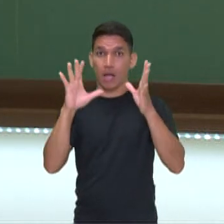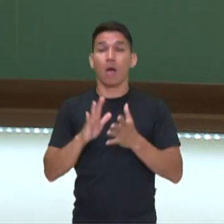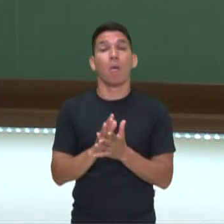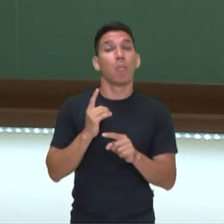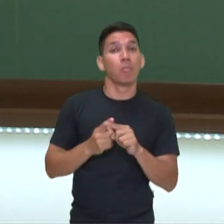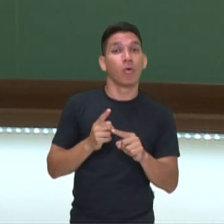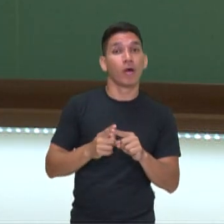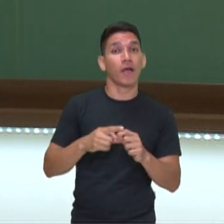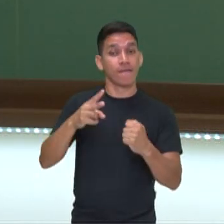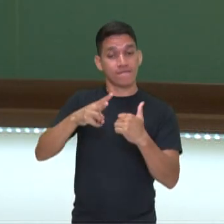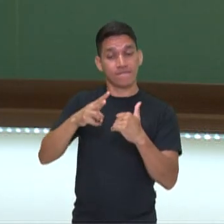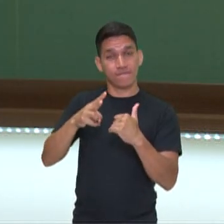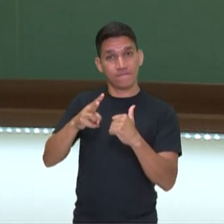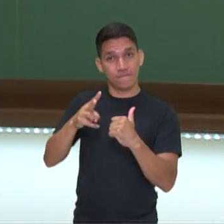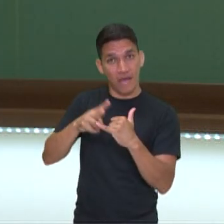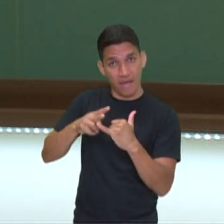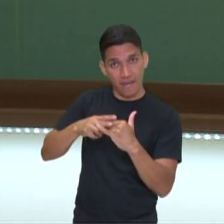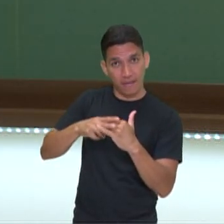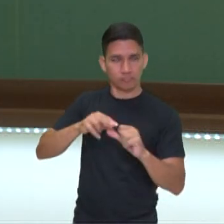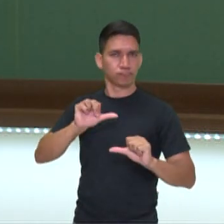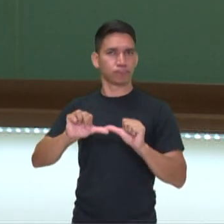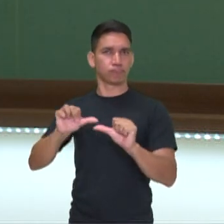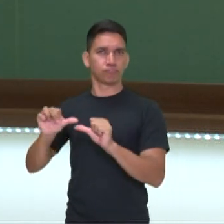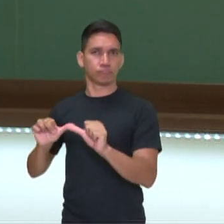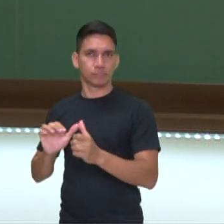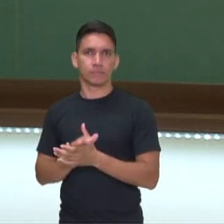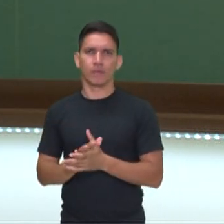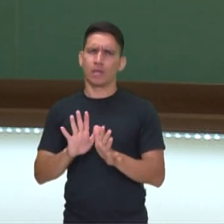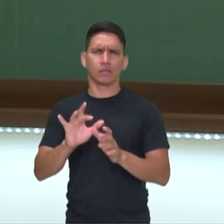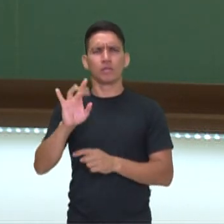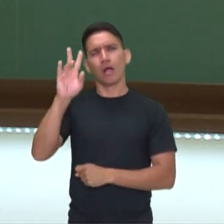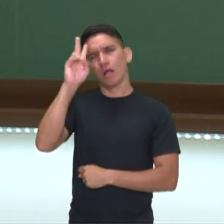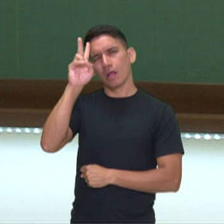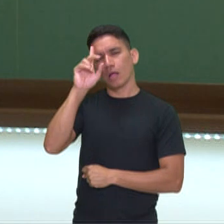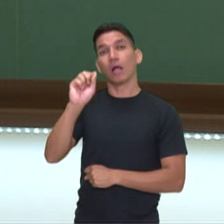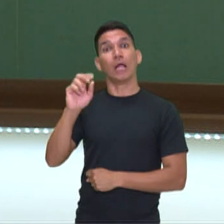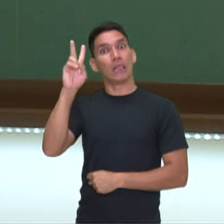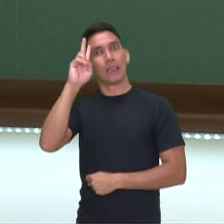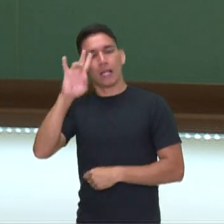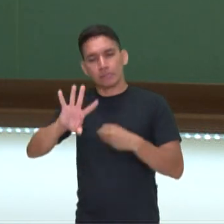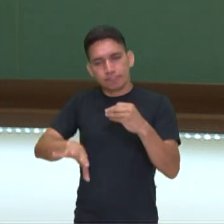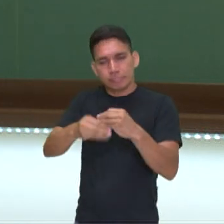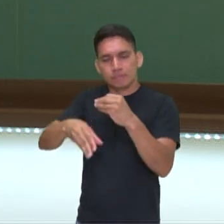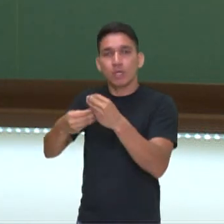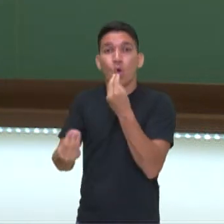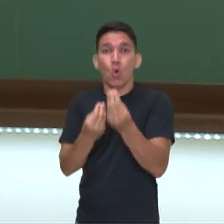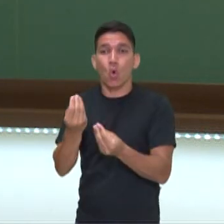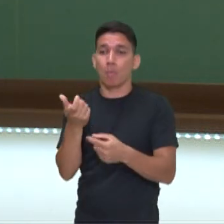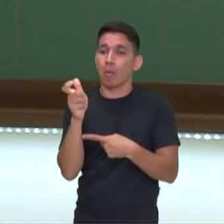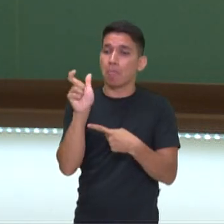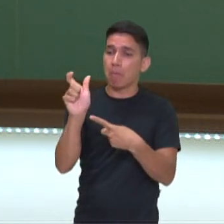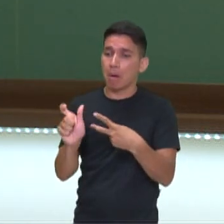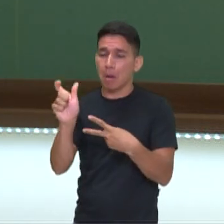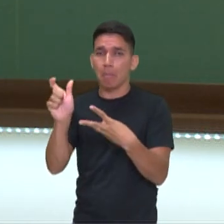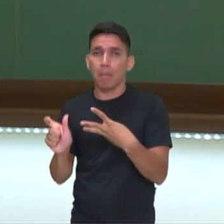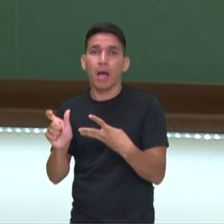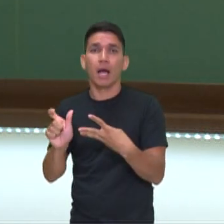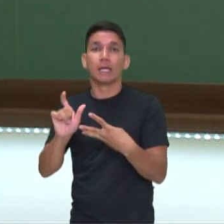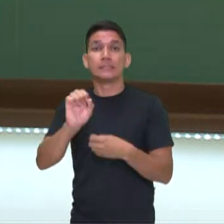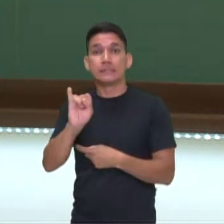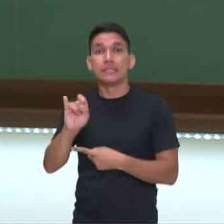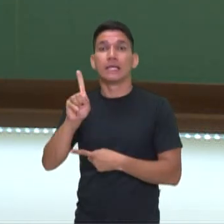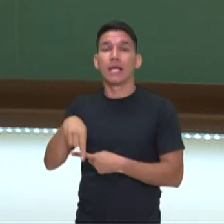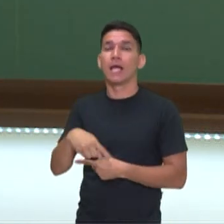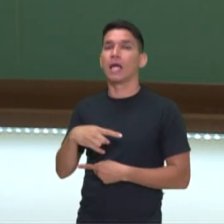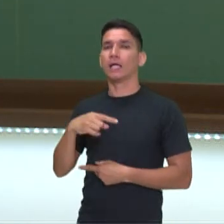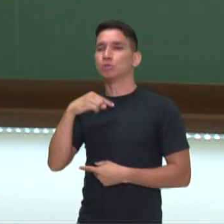verbal. Tirando isso, lembra de usar os auxiliares na sua forma, na sua posição correta, verbo na forma base. Se for